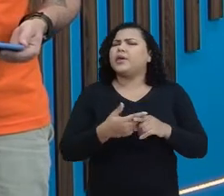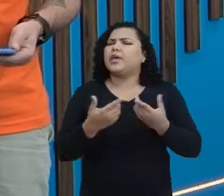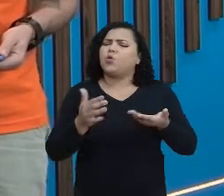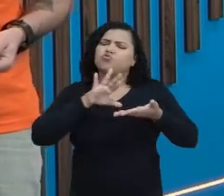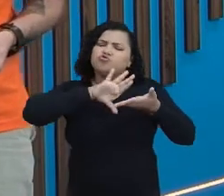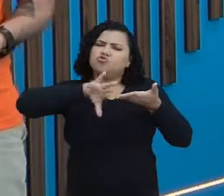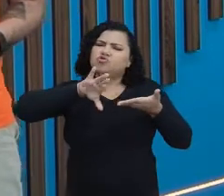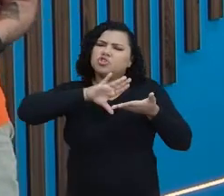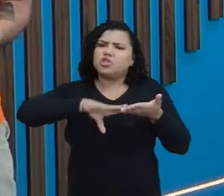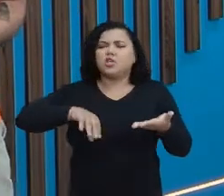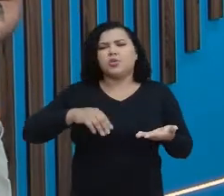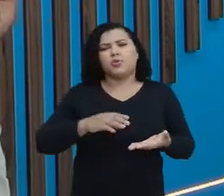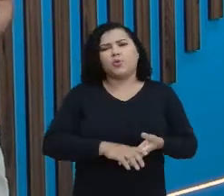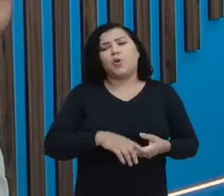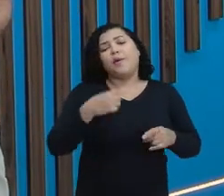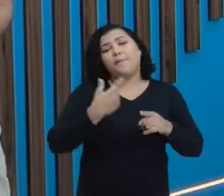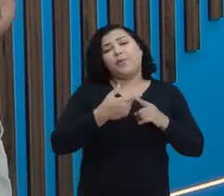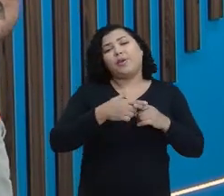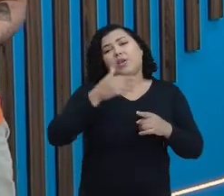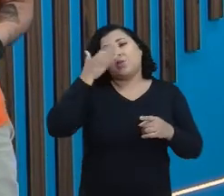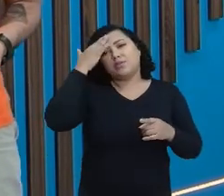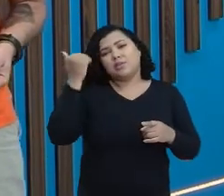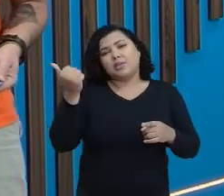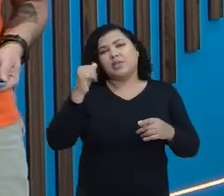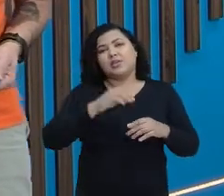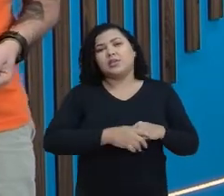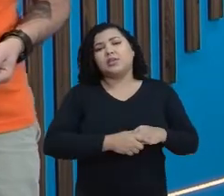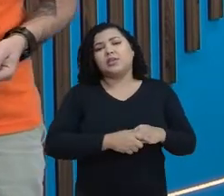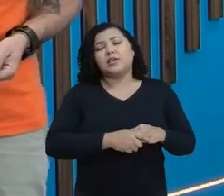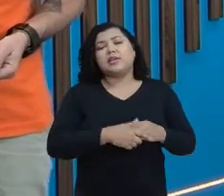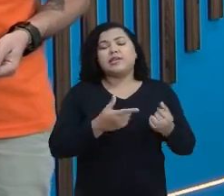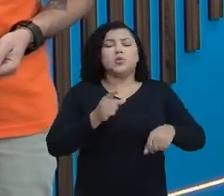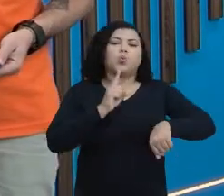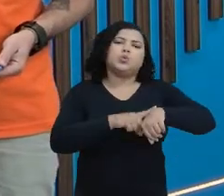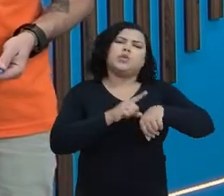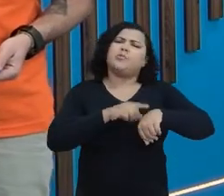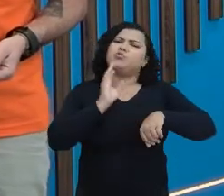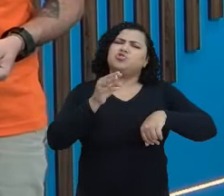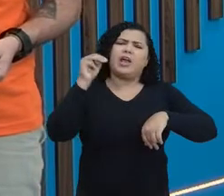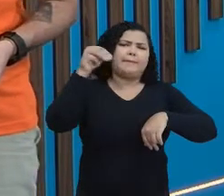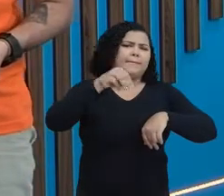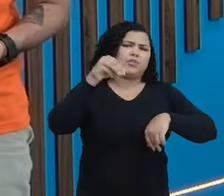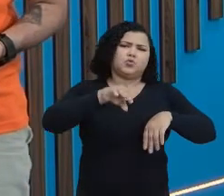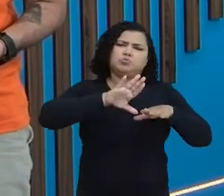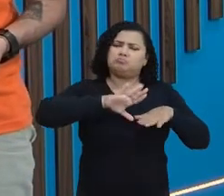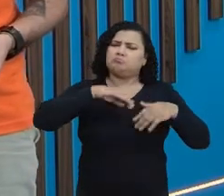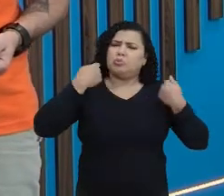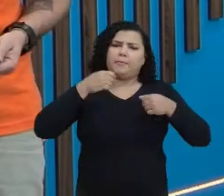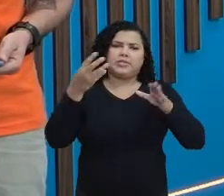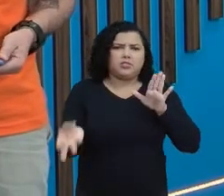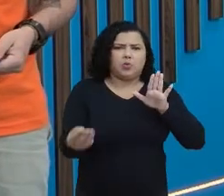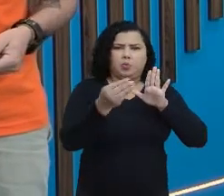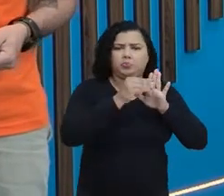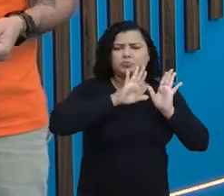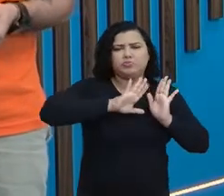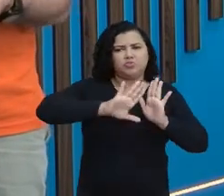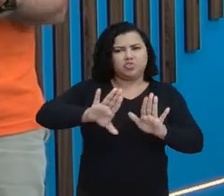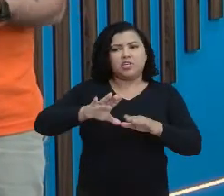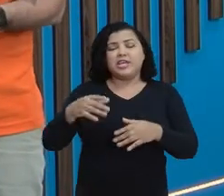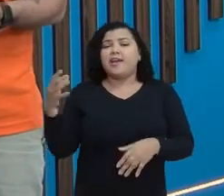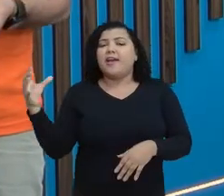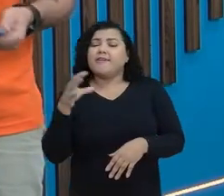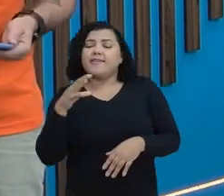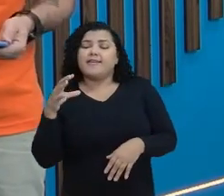isso? Porque eu já sei que o tempo do problema está sendo medido em minutos. Eu já sei que a velocidade da situação